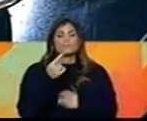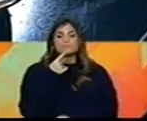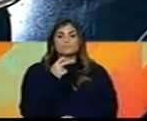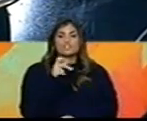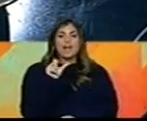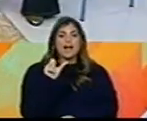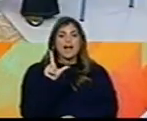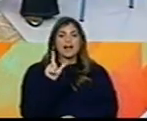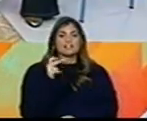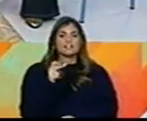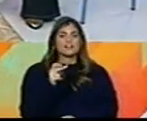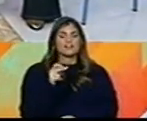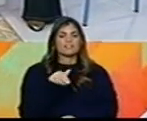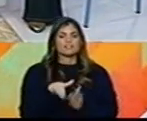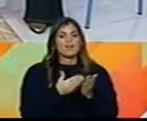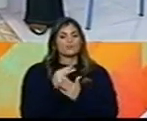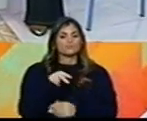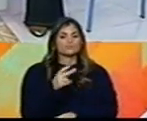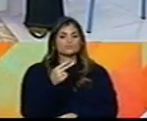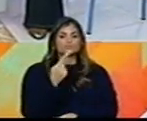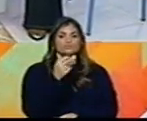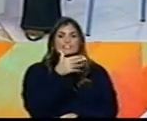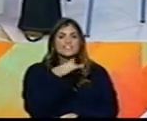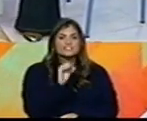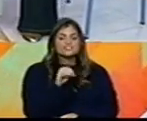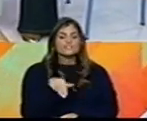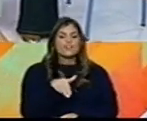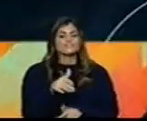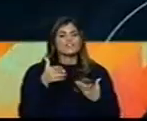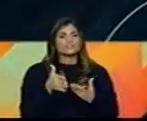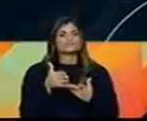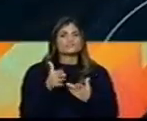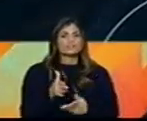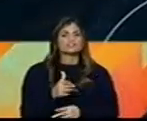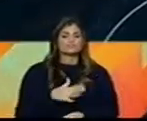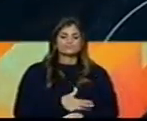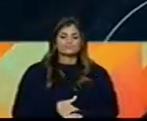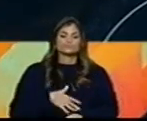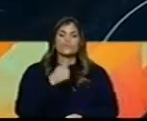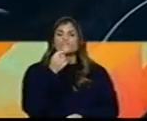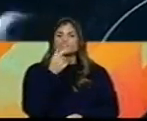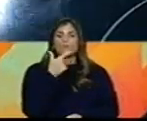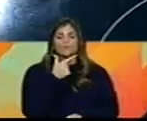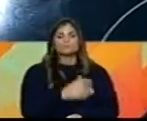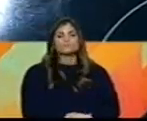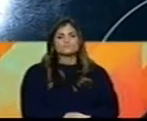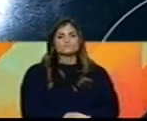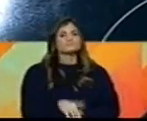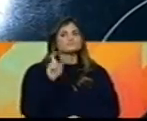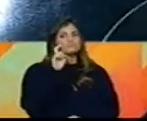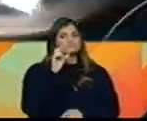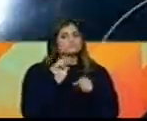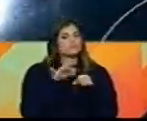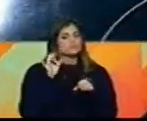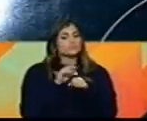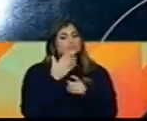também vai trazer-nos nutrientes, sim, importantes, vai ajudar na própria digestão do feijão, não é? Prevenir